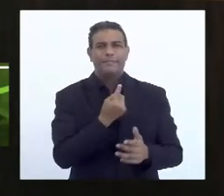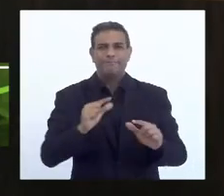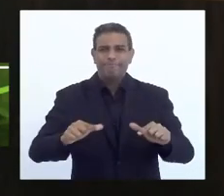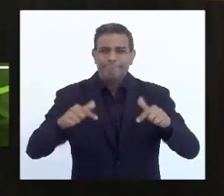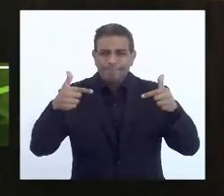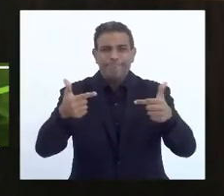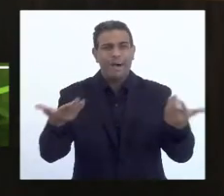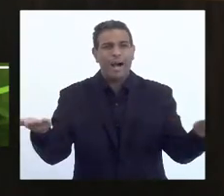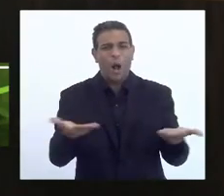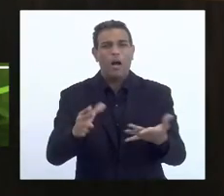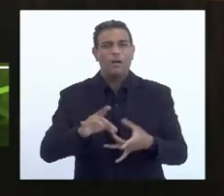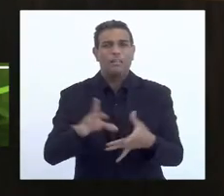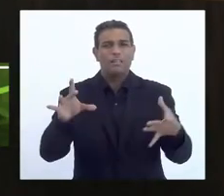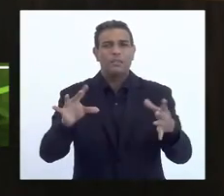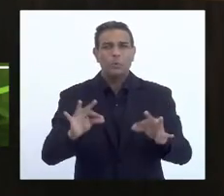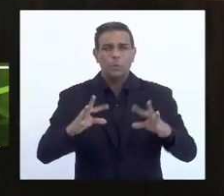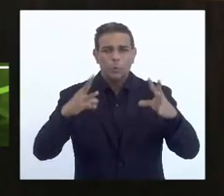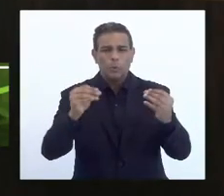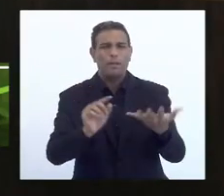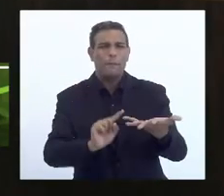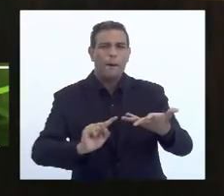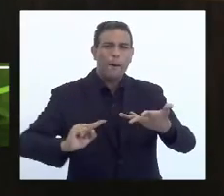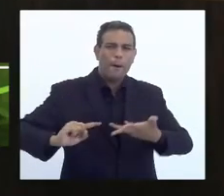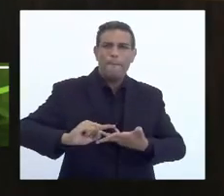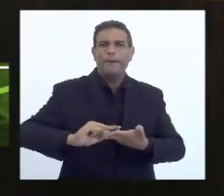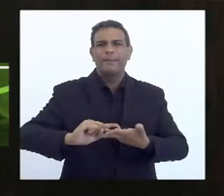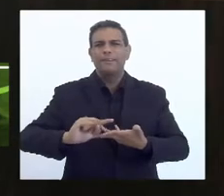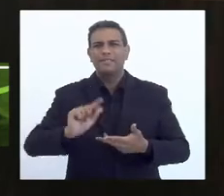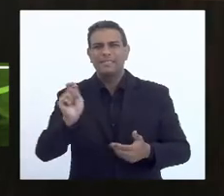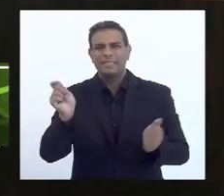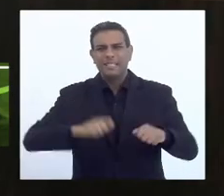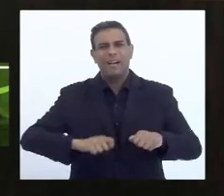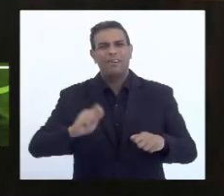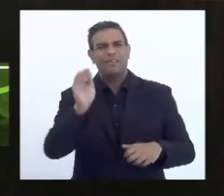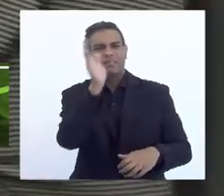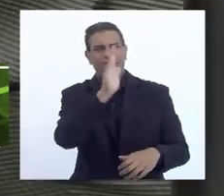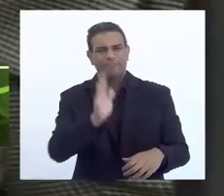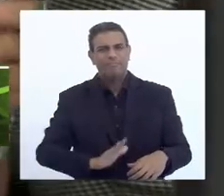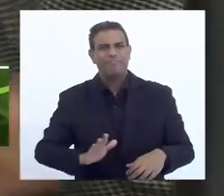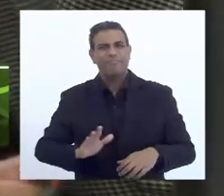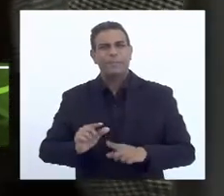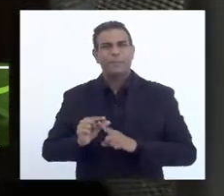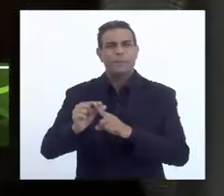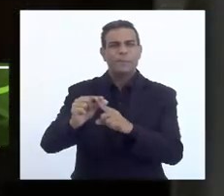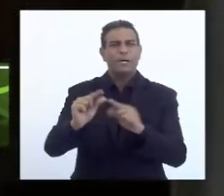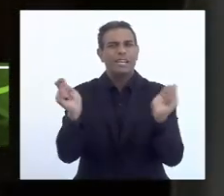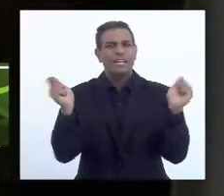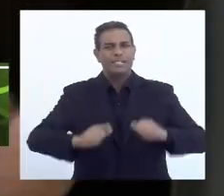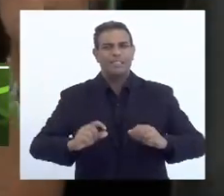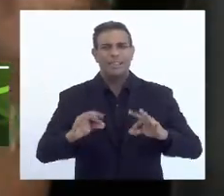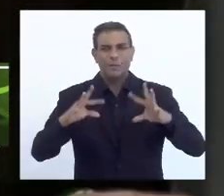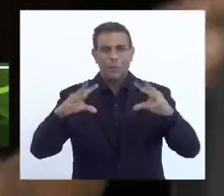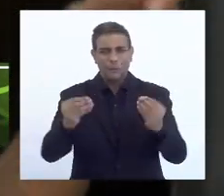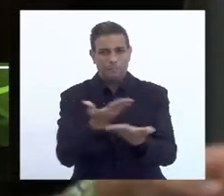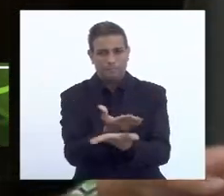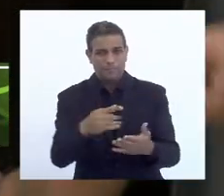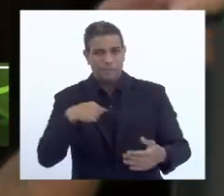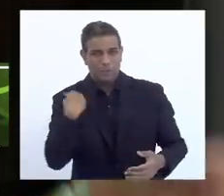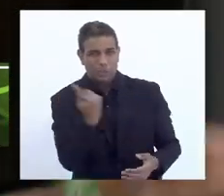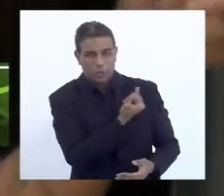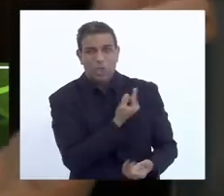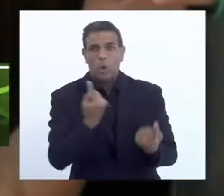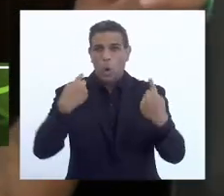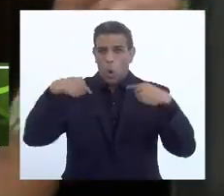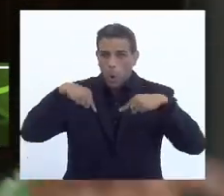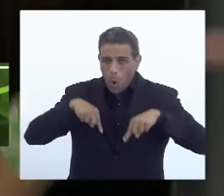frágil democracia incompleta, que nunca chegou a territórios de favela e periferia, mais frágil ainda. Se nossos corpos